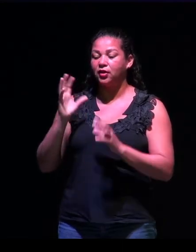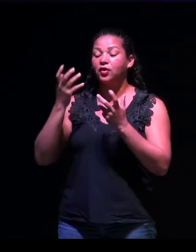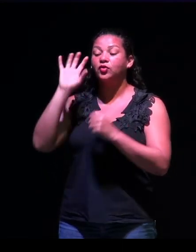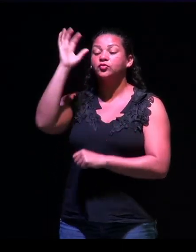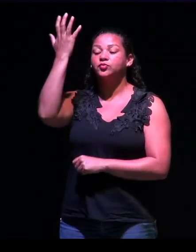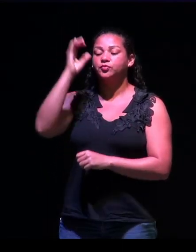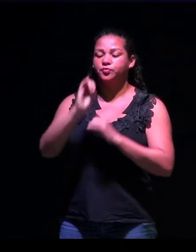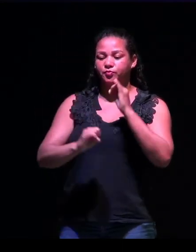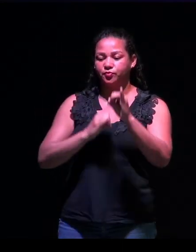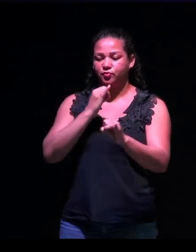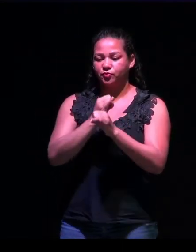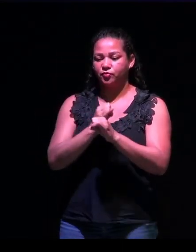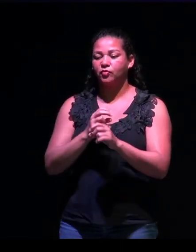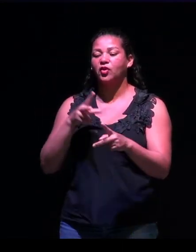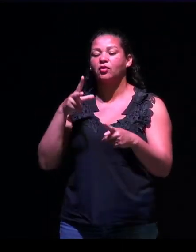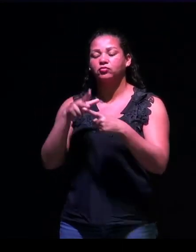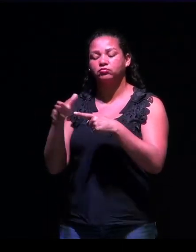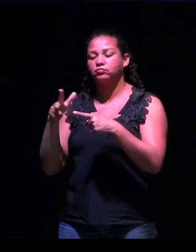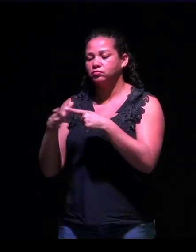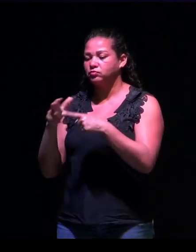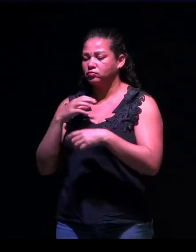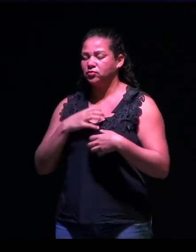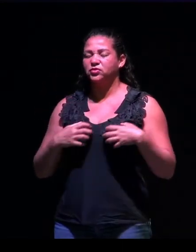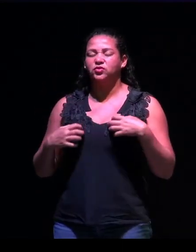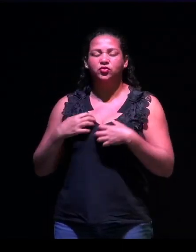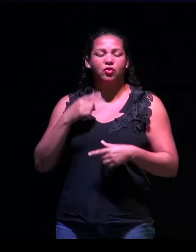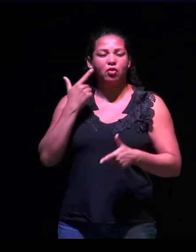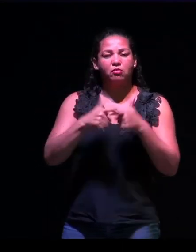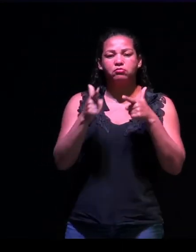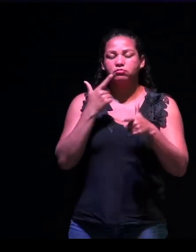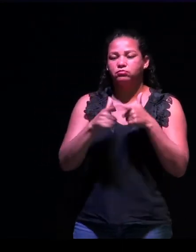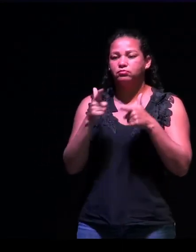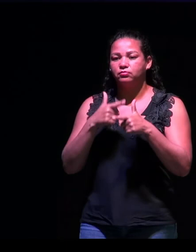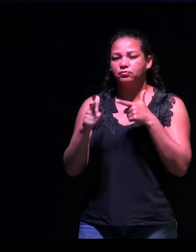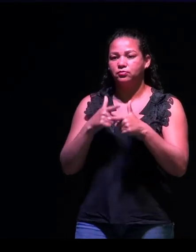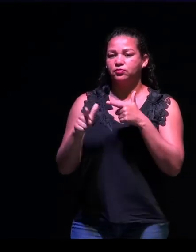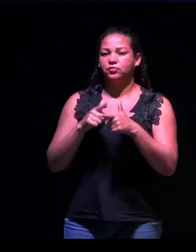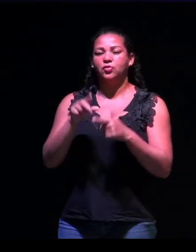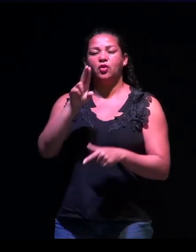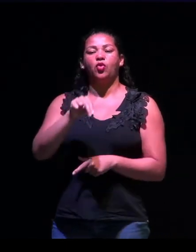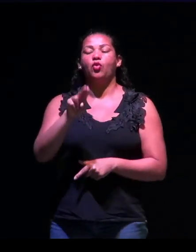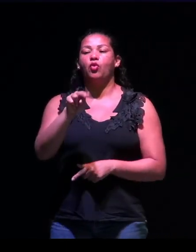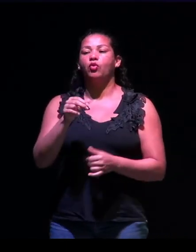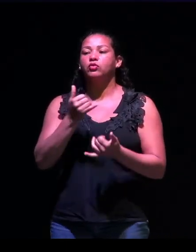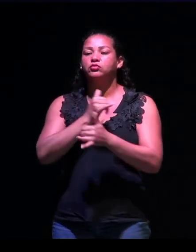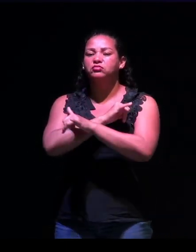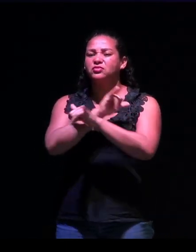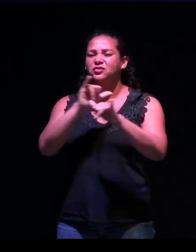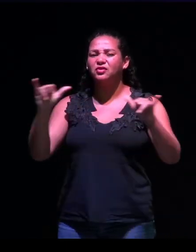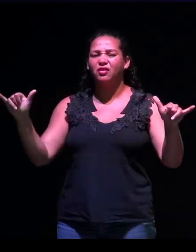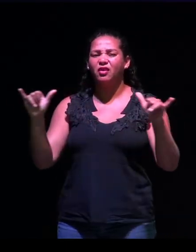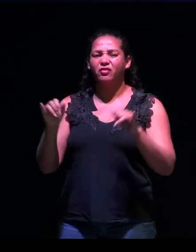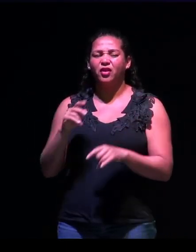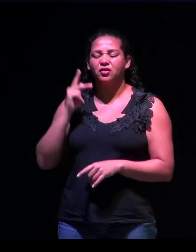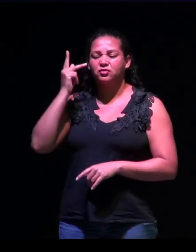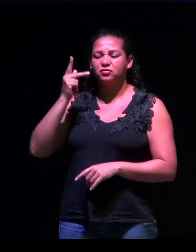isso vai estar a serviço do anticristo. Agora eu te digo uma coisa, eu nunca falei abertamente sobre política aqui, porque eu fui